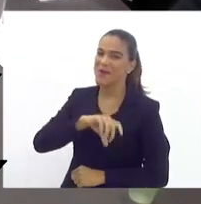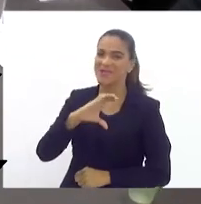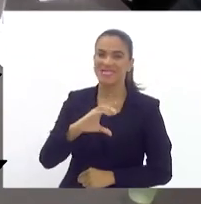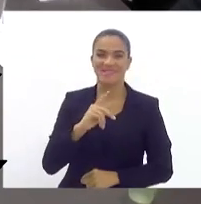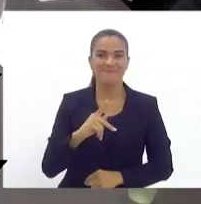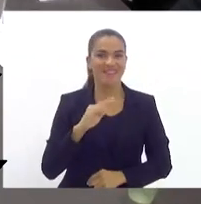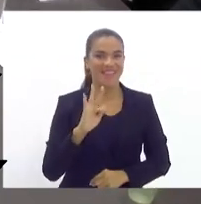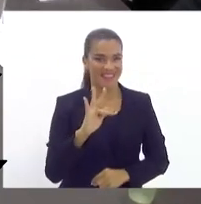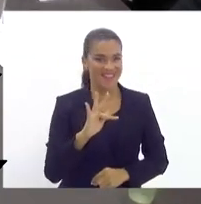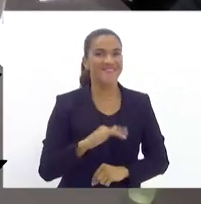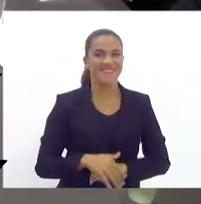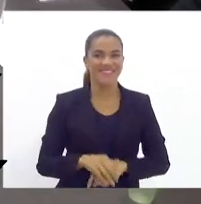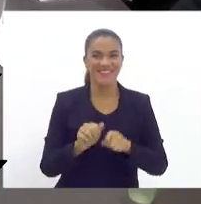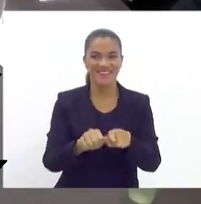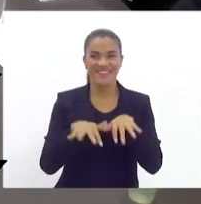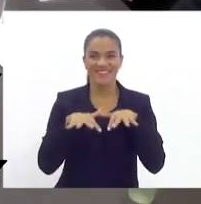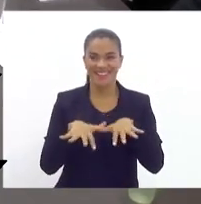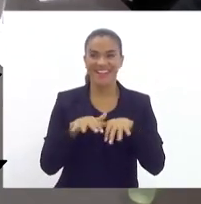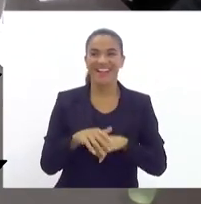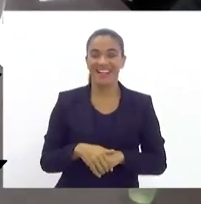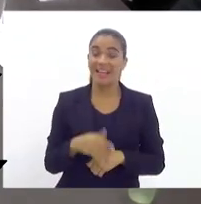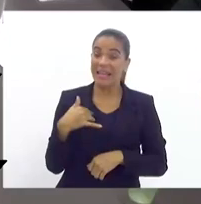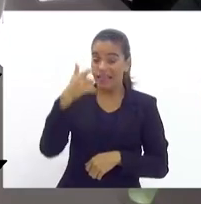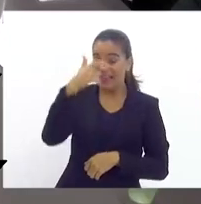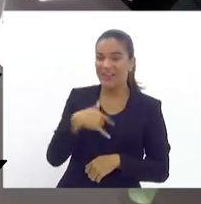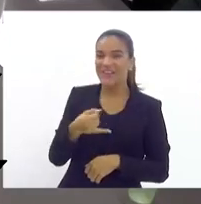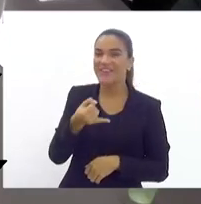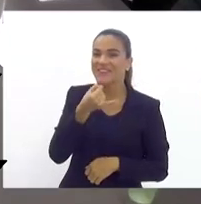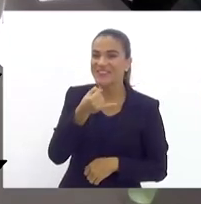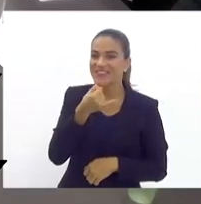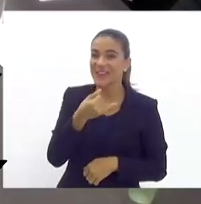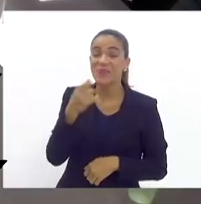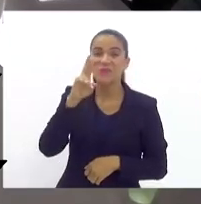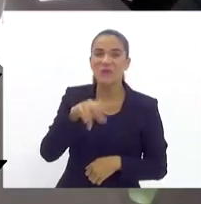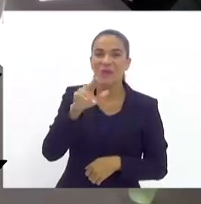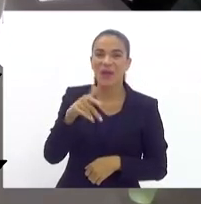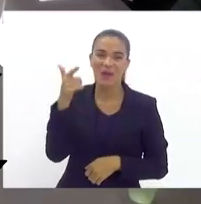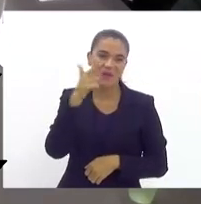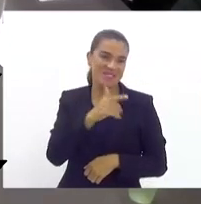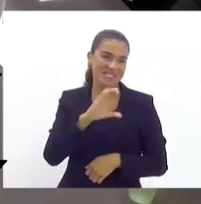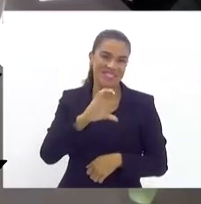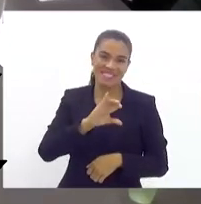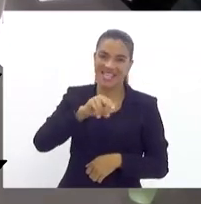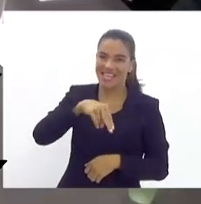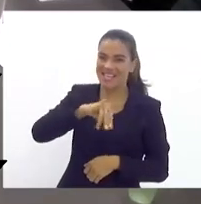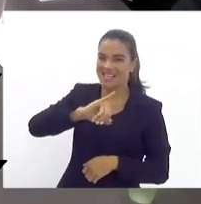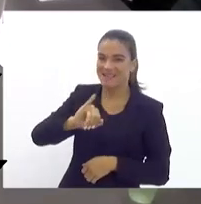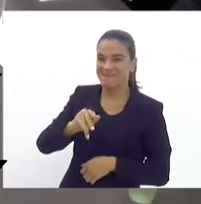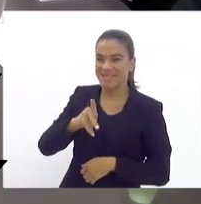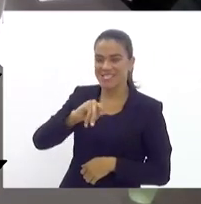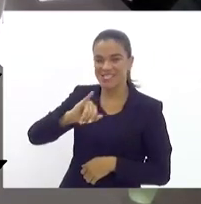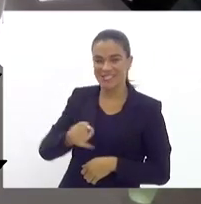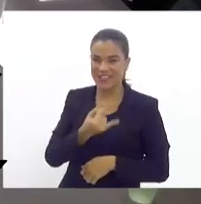Paulo. Eu, infelizmente, eu nunca consegui na vida ter CNPJ, foi sempre